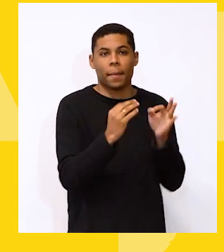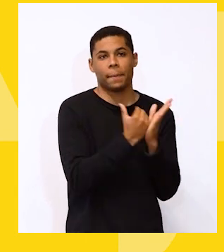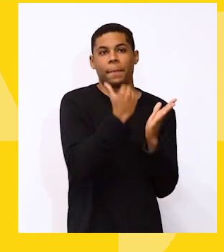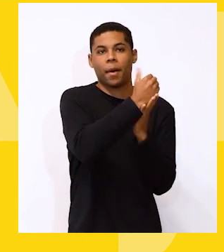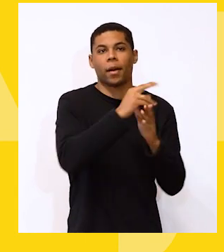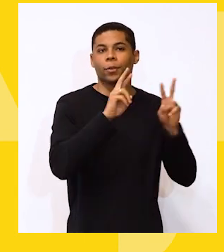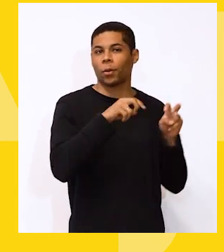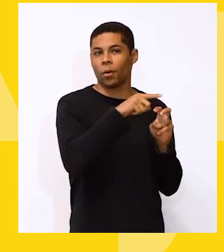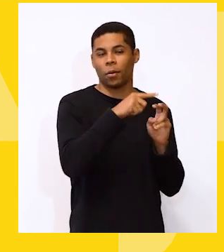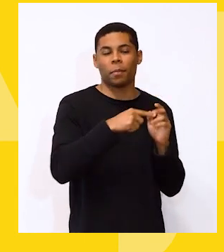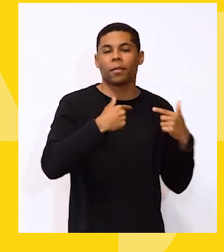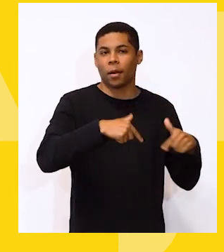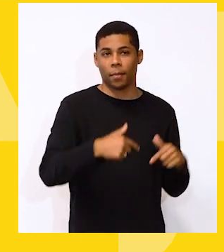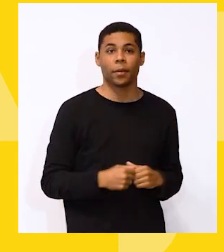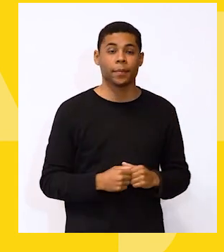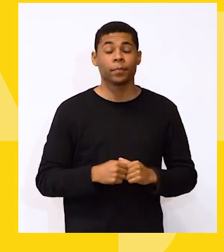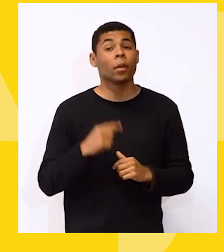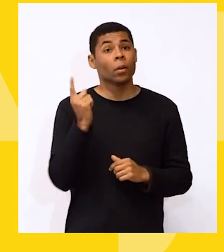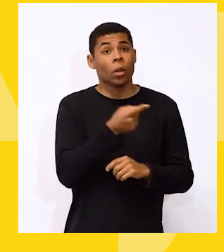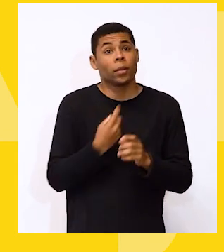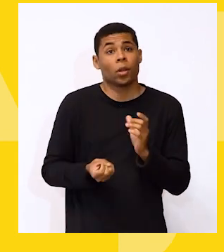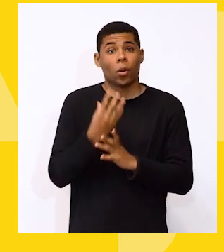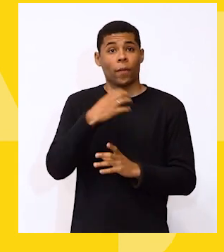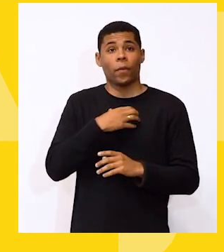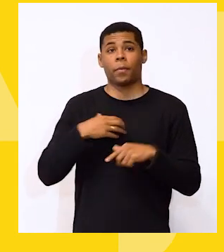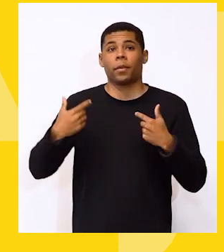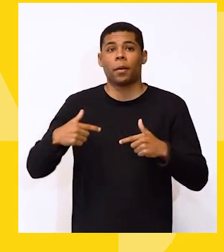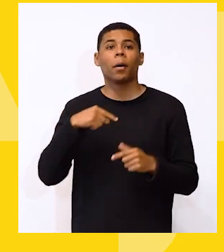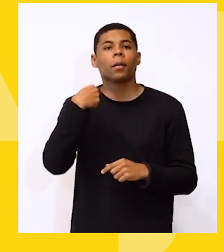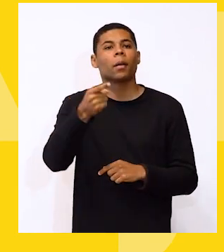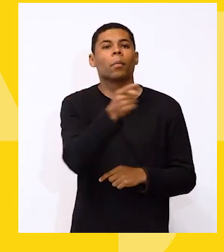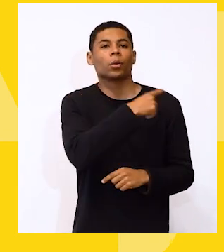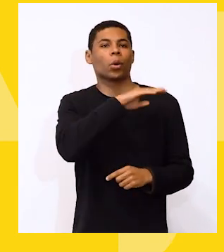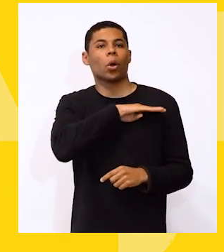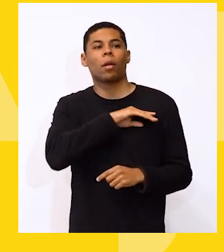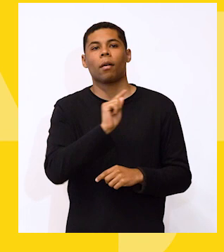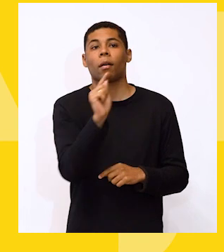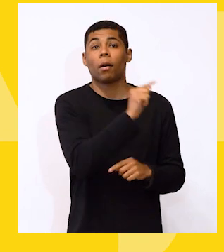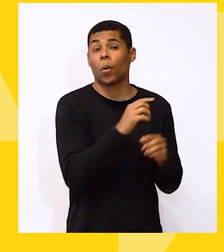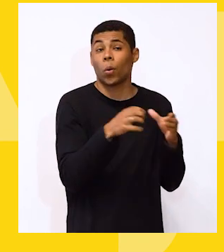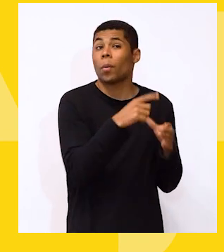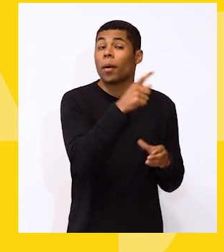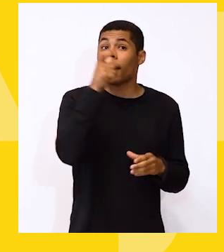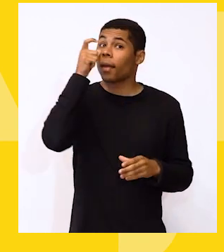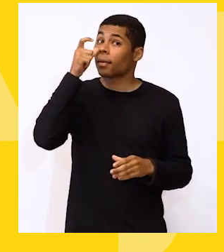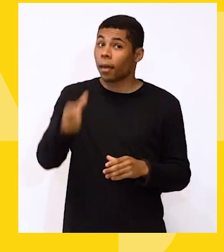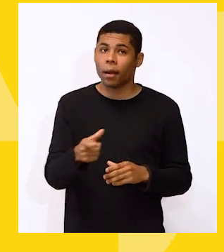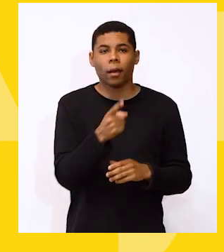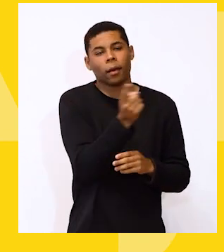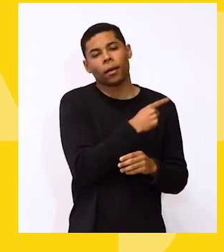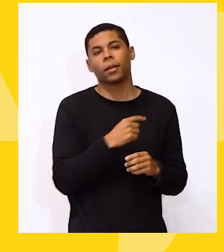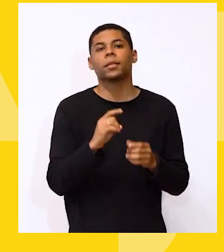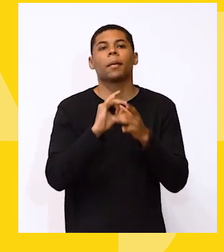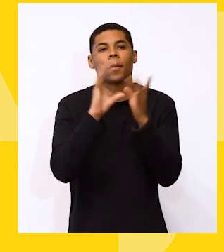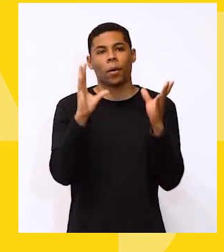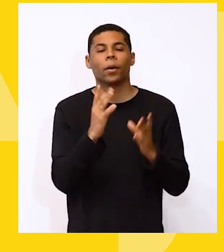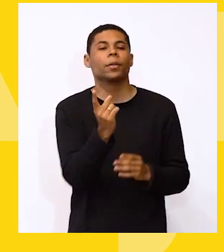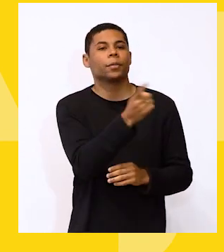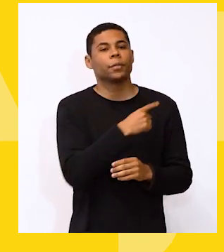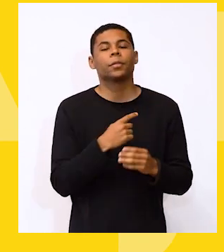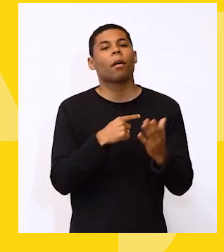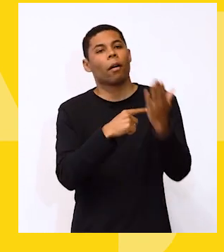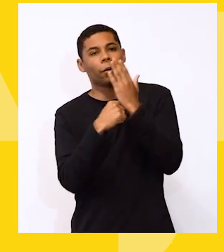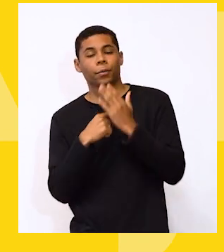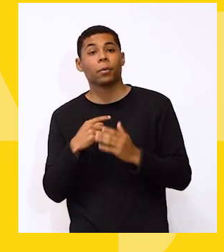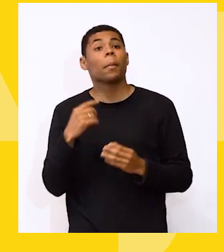nós desenvolvemos uma planilha de trabalho depois colegas dos grupos aí que tiverem interesse a gente compartilha né para conseguir trabalhar de uma